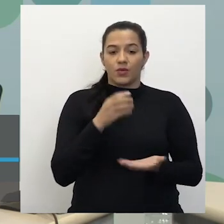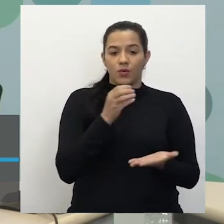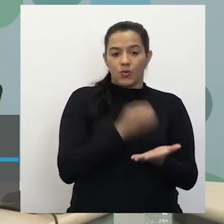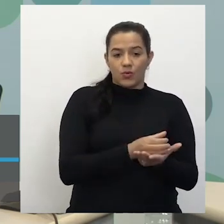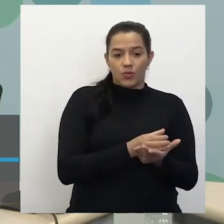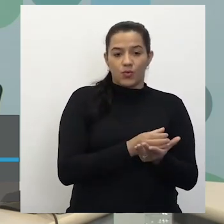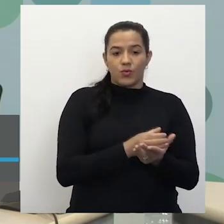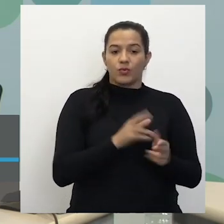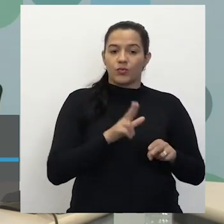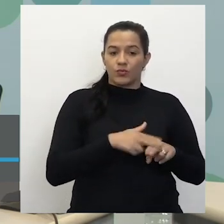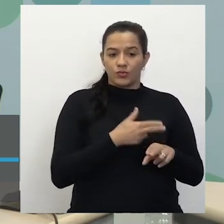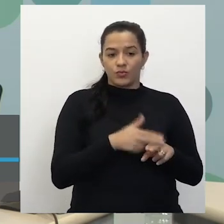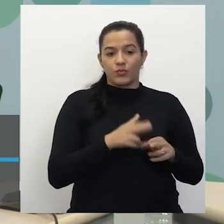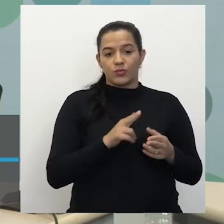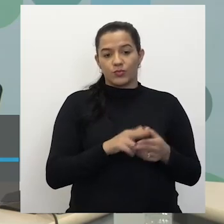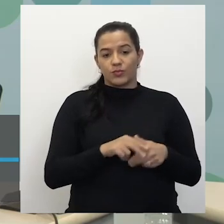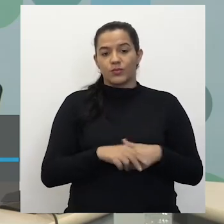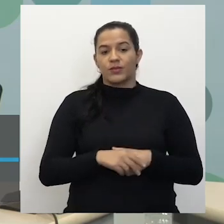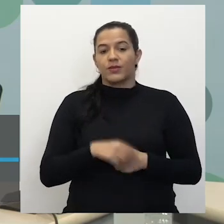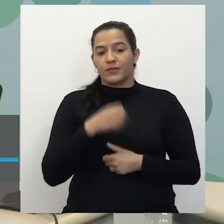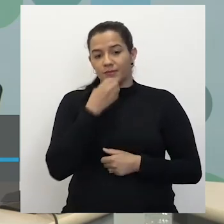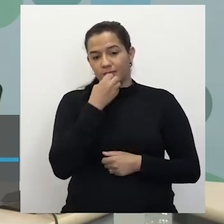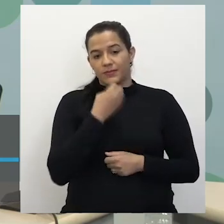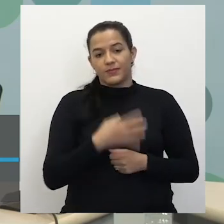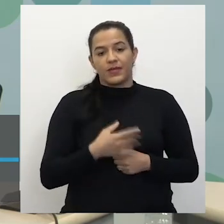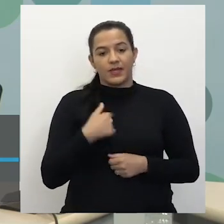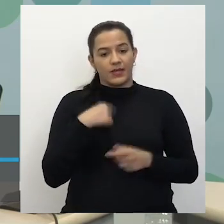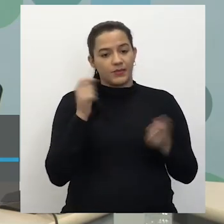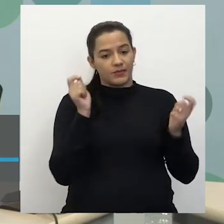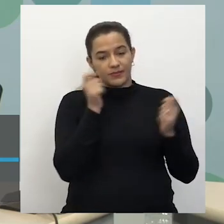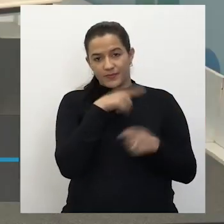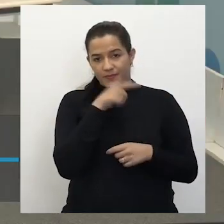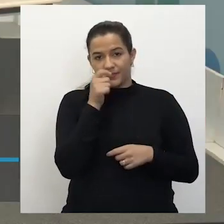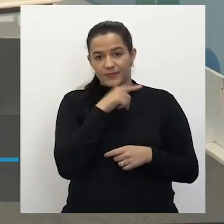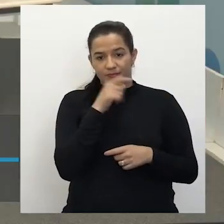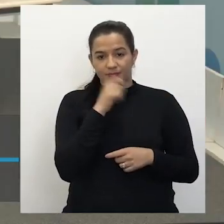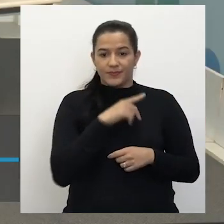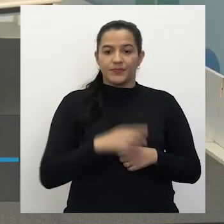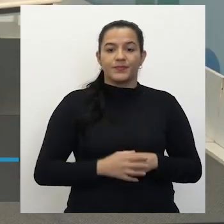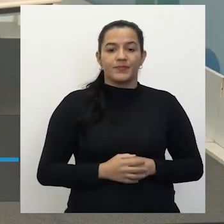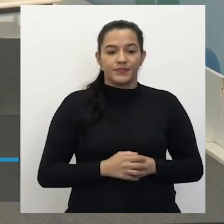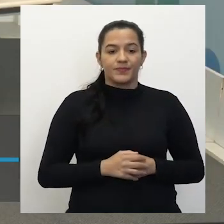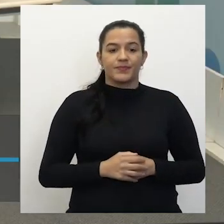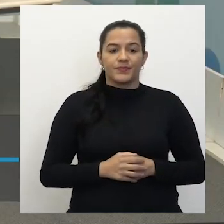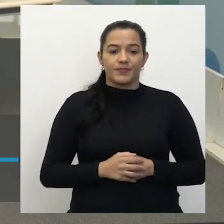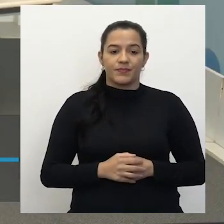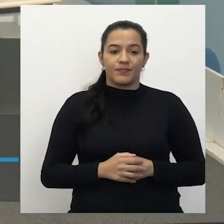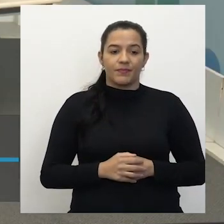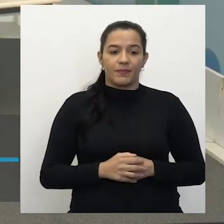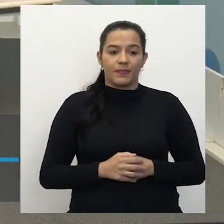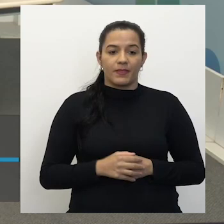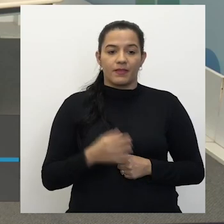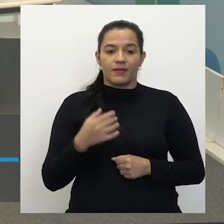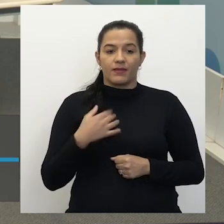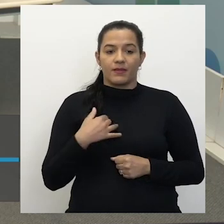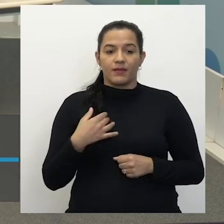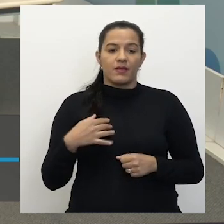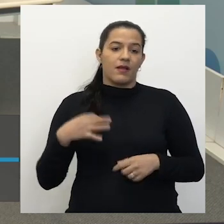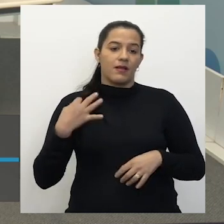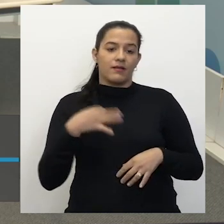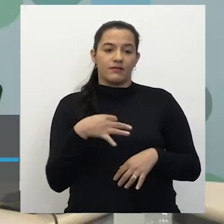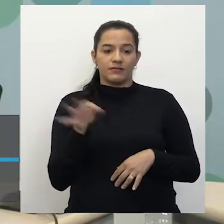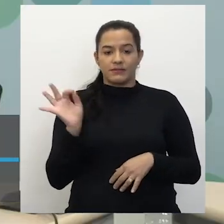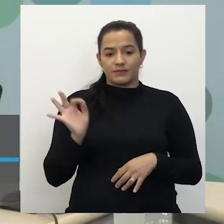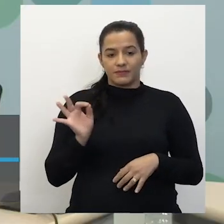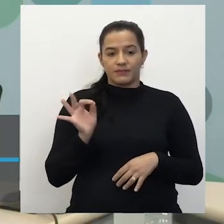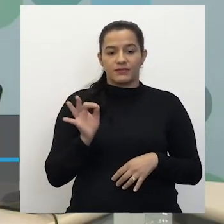Ela fez com tanta ironia, com tanto deboche. Nossa, eu um ri, copo achei de requeijão super tem menor engraçado. classe, né? Deve ser isso. E a xícara falando, eu sou pintada à mão. E o copo de